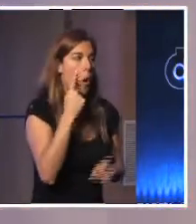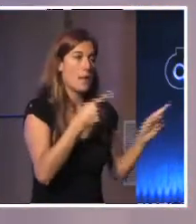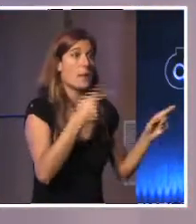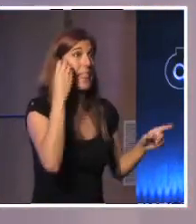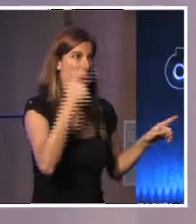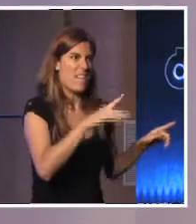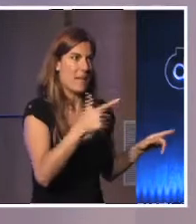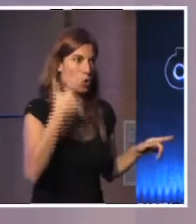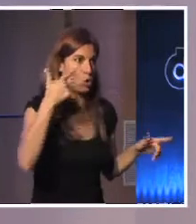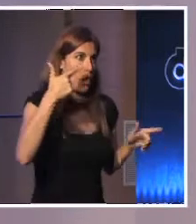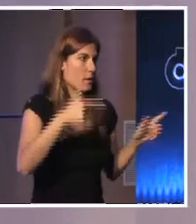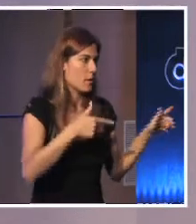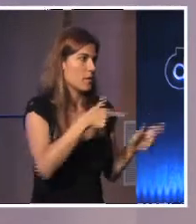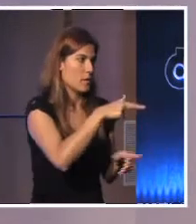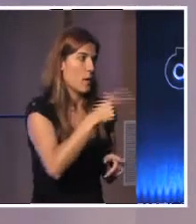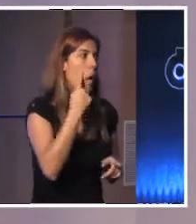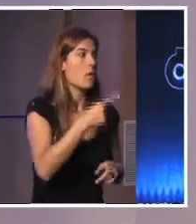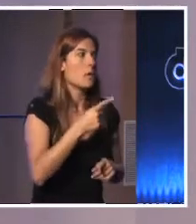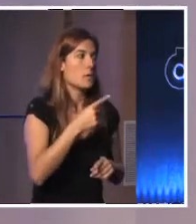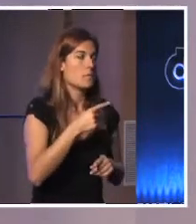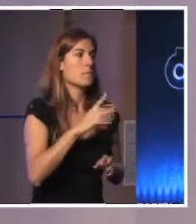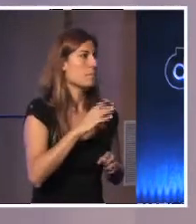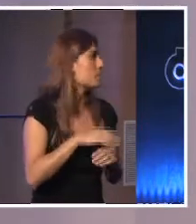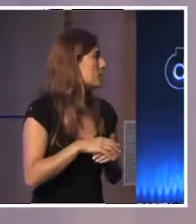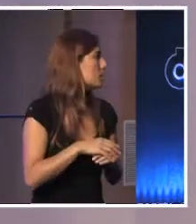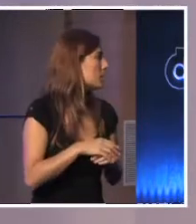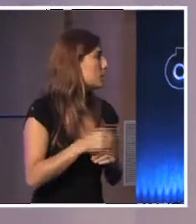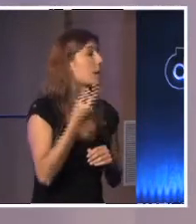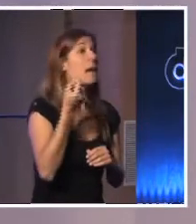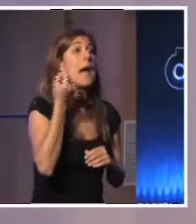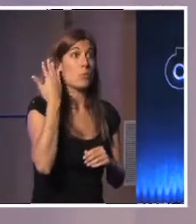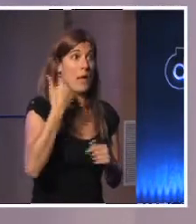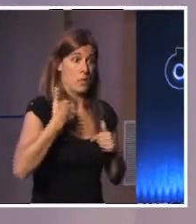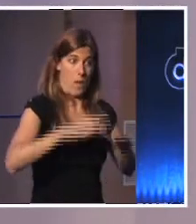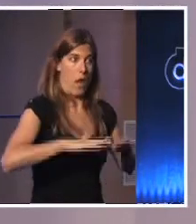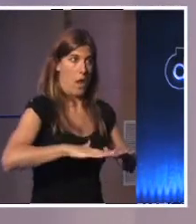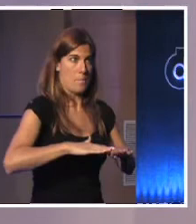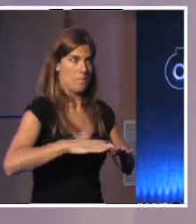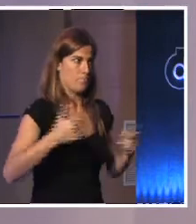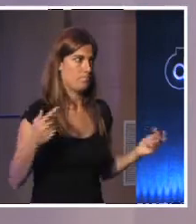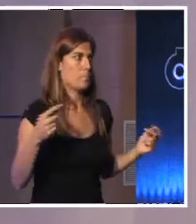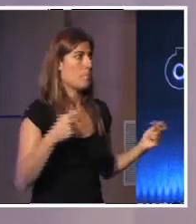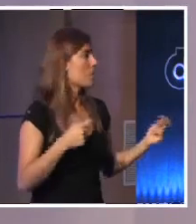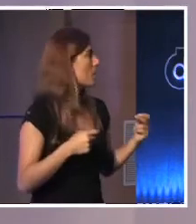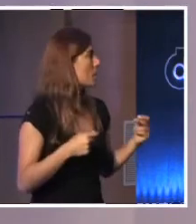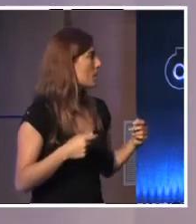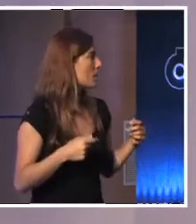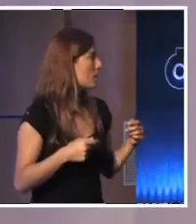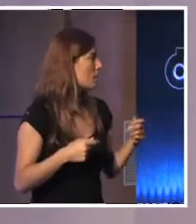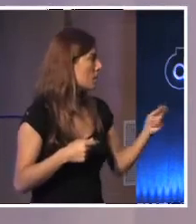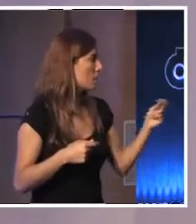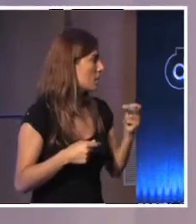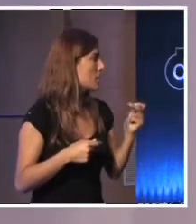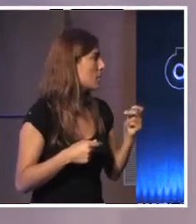ao som do telemóvel. E vou-vos contar uma história. Há bocadinho, estávamos aqui dentro. E o Tiago tem o mesmo som